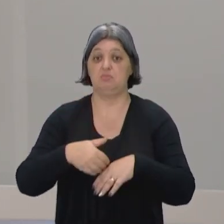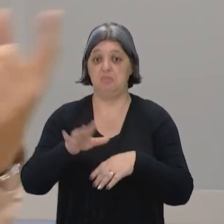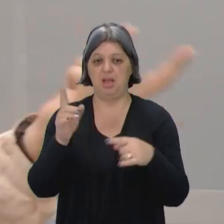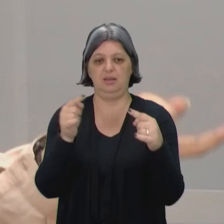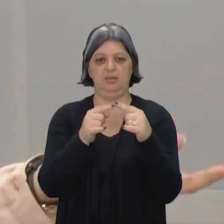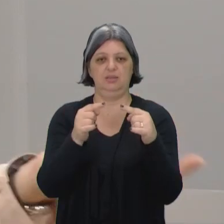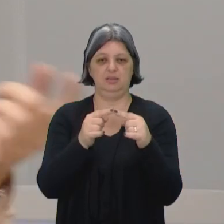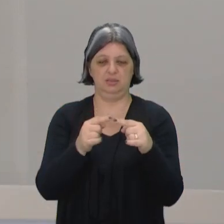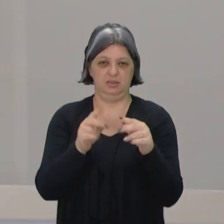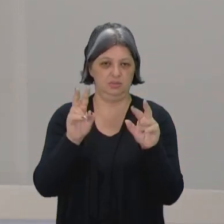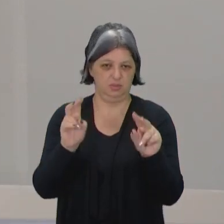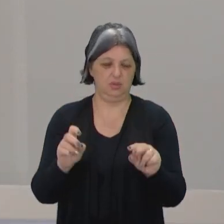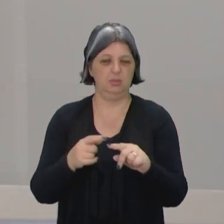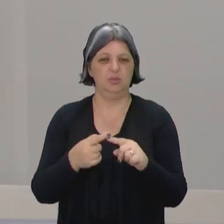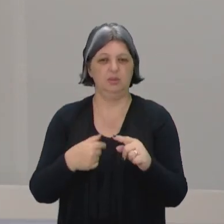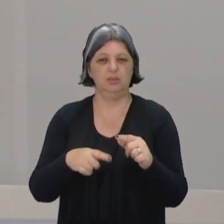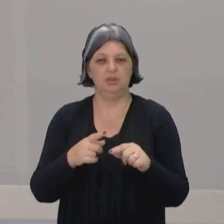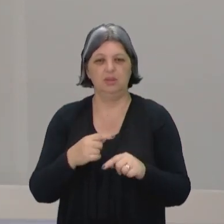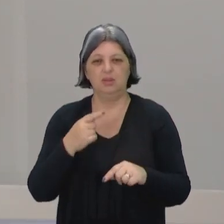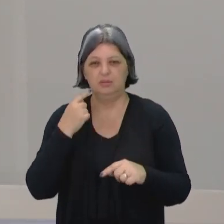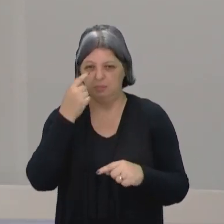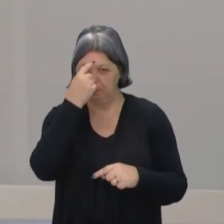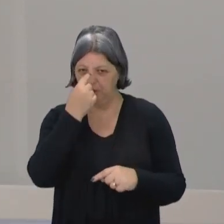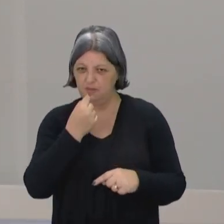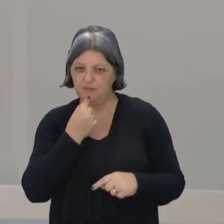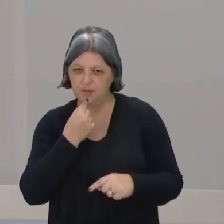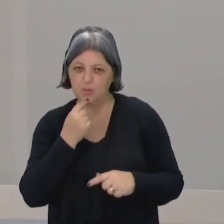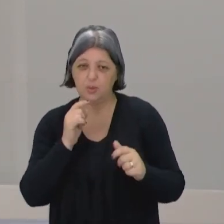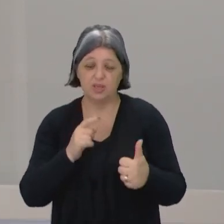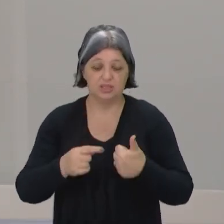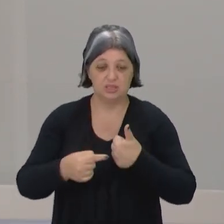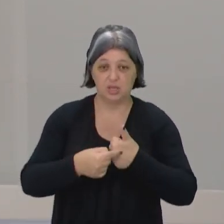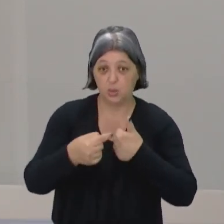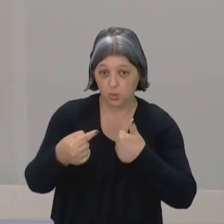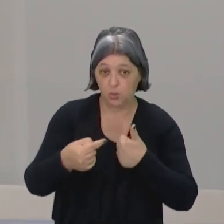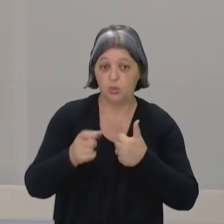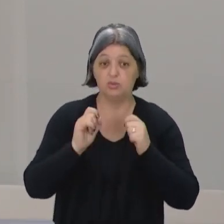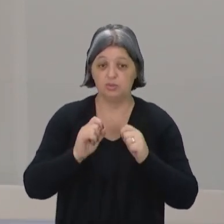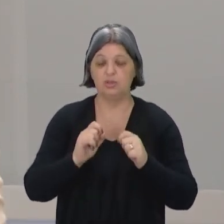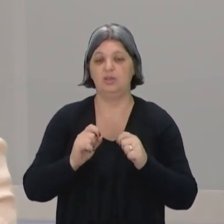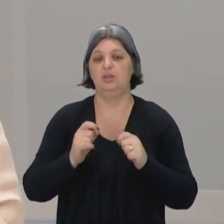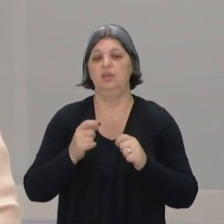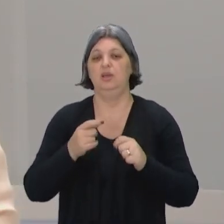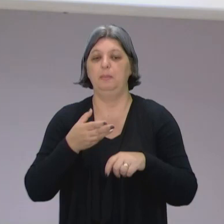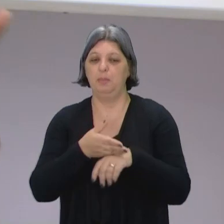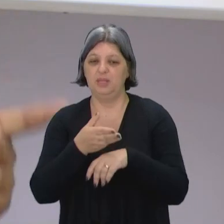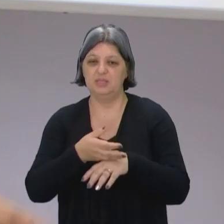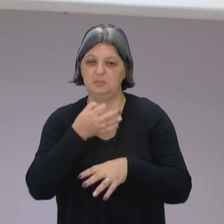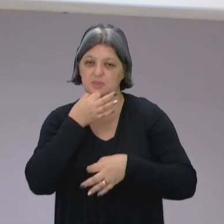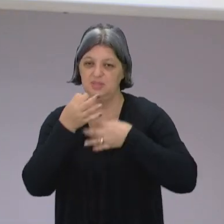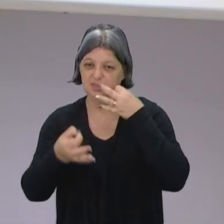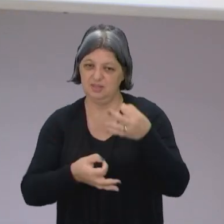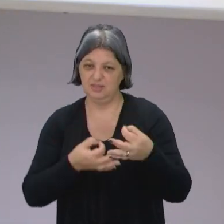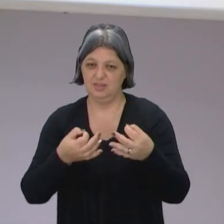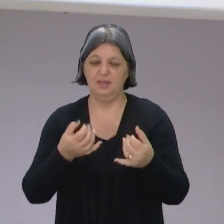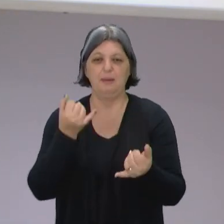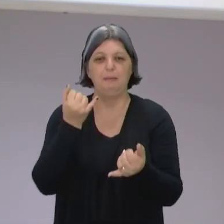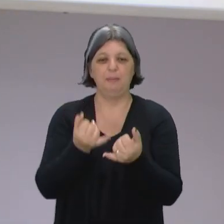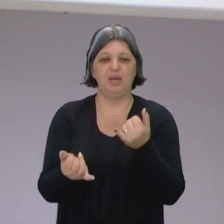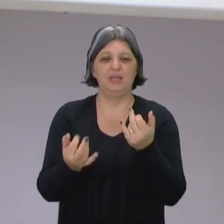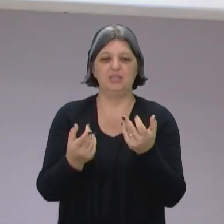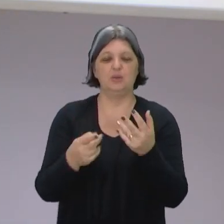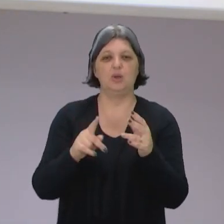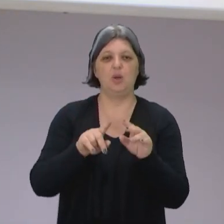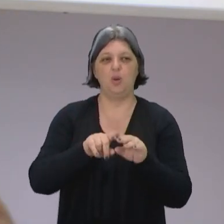vai ter informação diferente, porque ele já viu o seu perfil, o que você curte, o que você comenta, então vai reforçando. Vai criando a sua bolha, né?